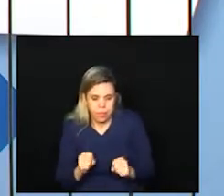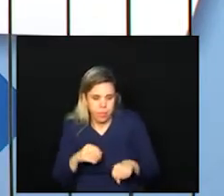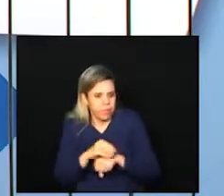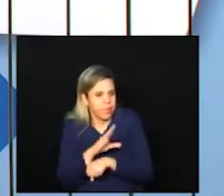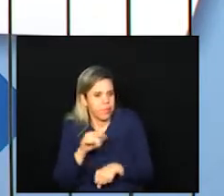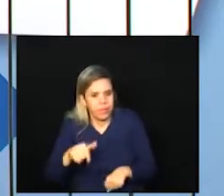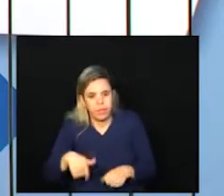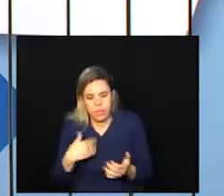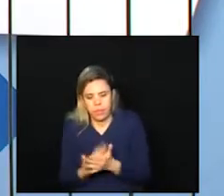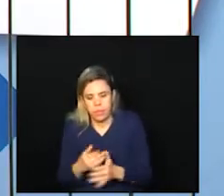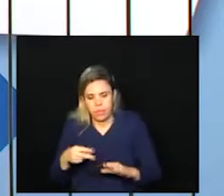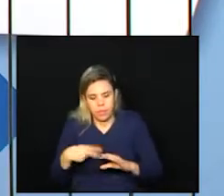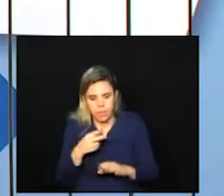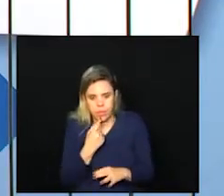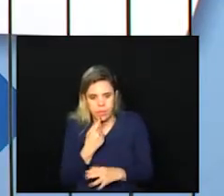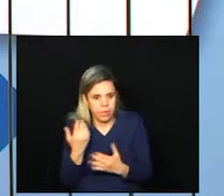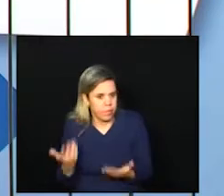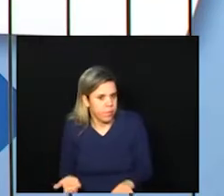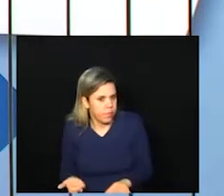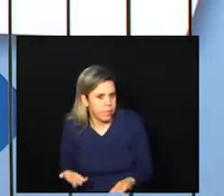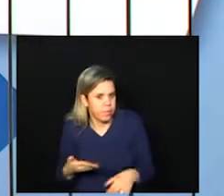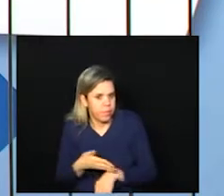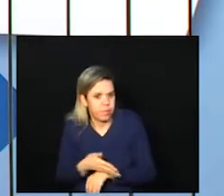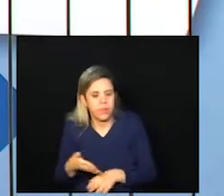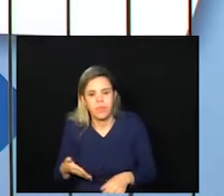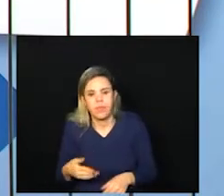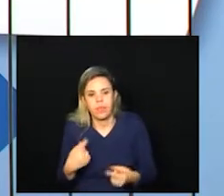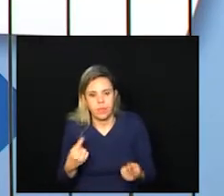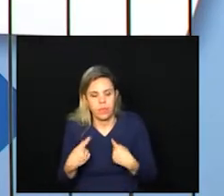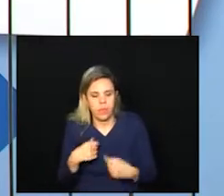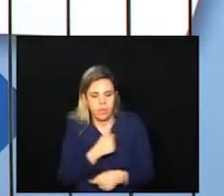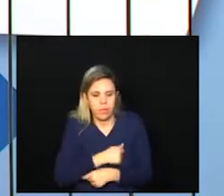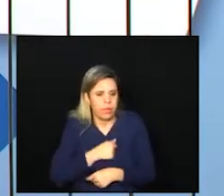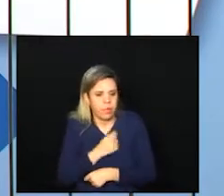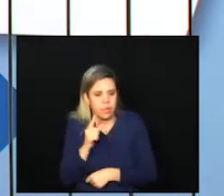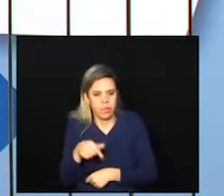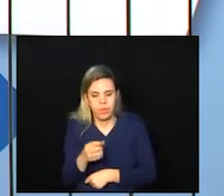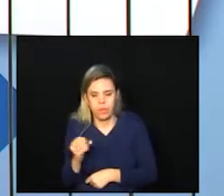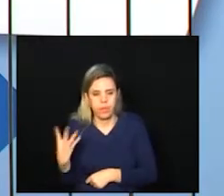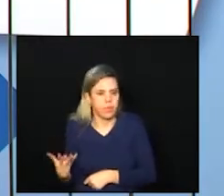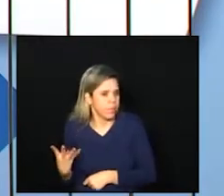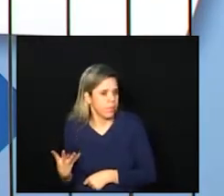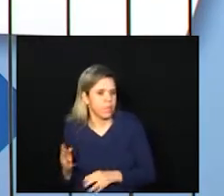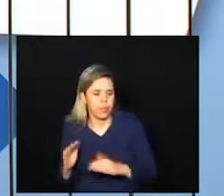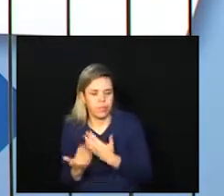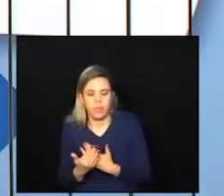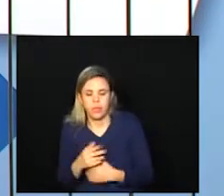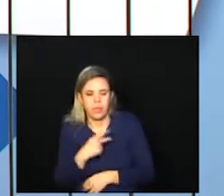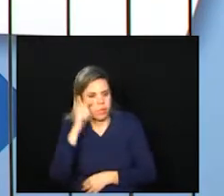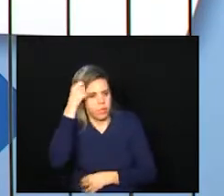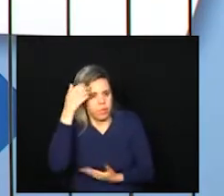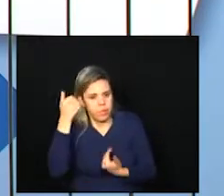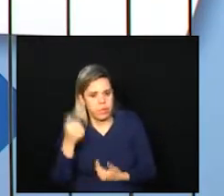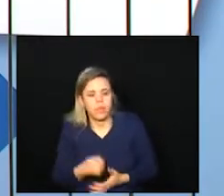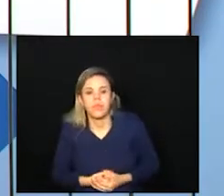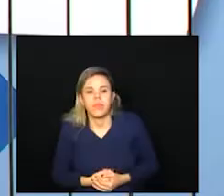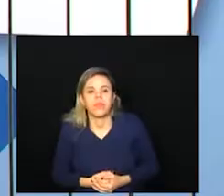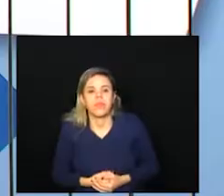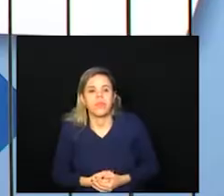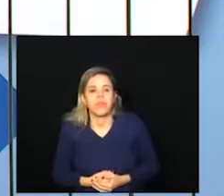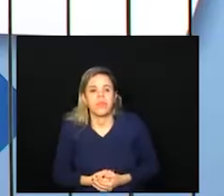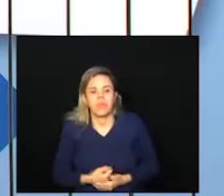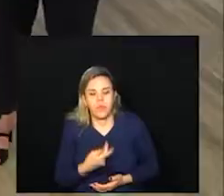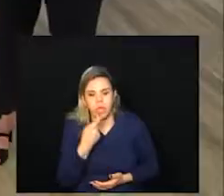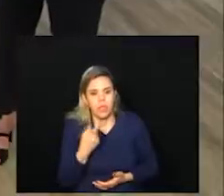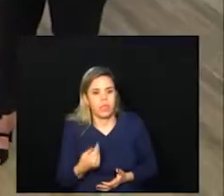trazê-lo até a Câmara Municipal. A entrada é na Avenida da Saudade 1004, no bairro Ponte Preta. Agora a gente vai